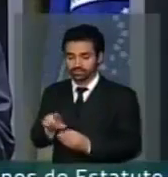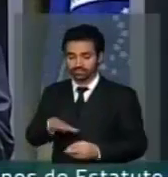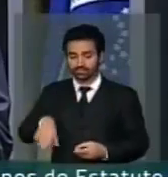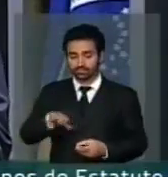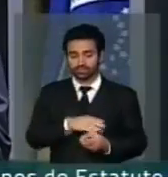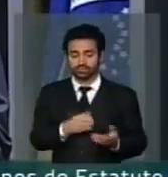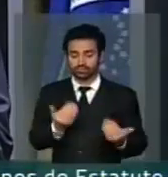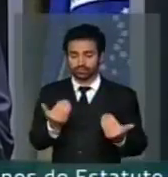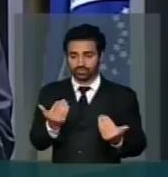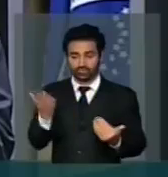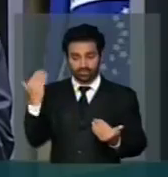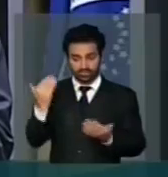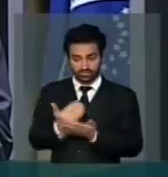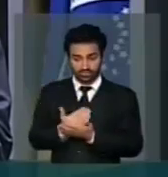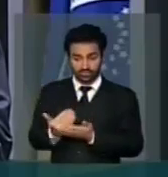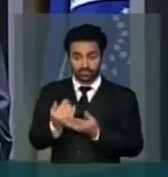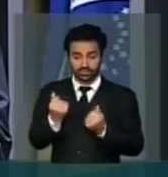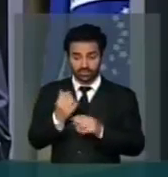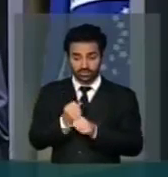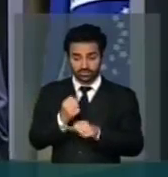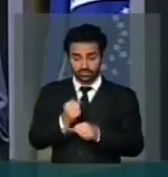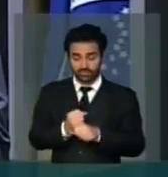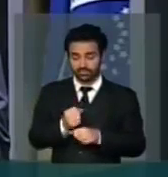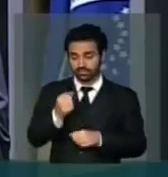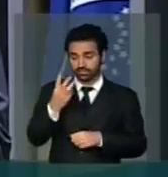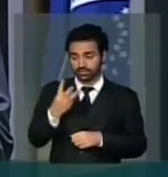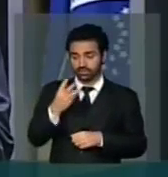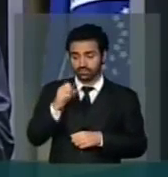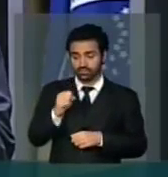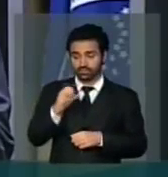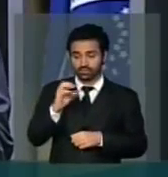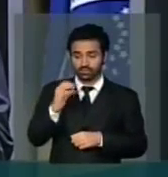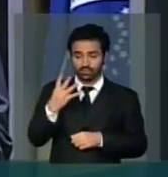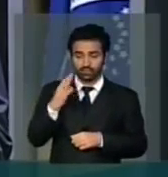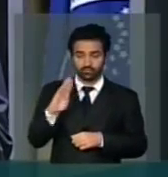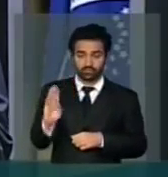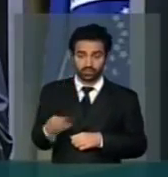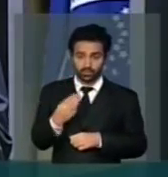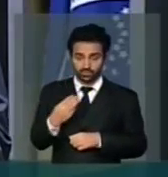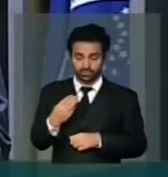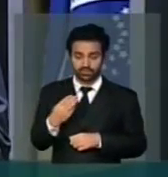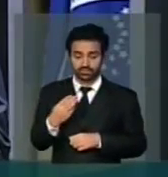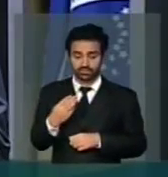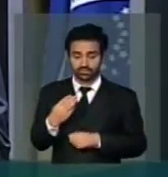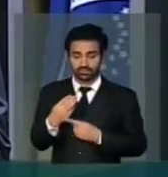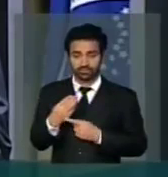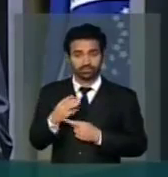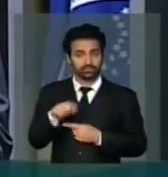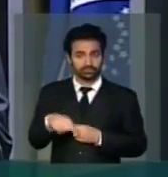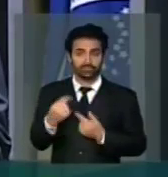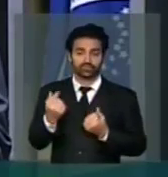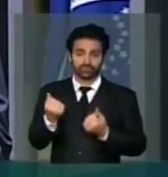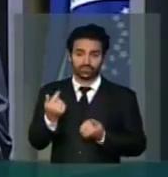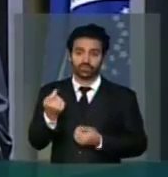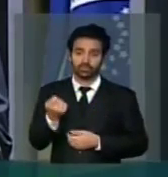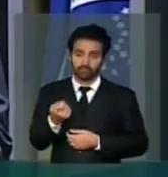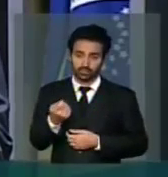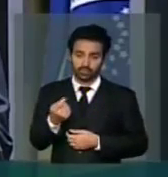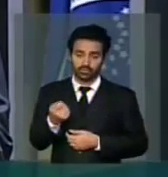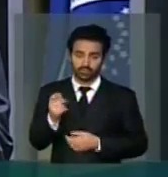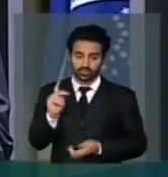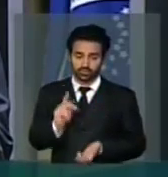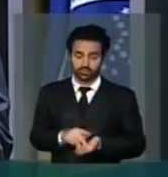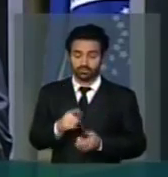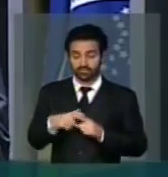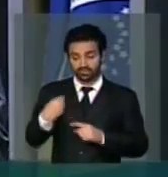Pelo orçamento inicial, a pasta teria 384 milhões, que já não é um volume tão significativo